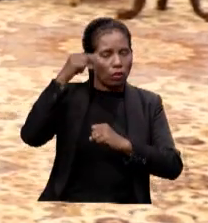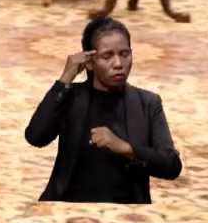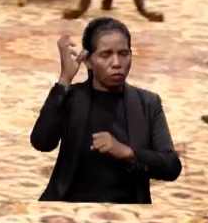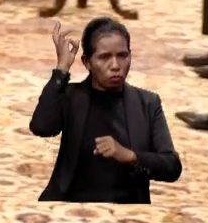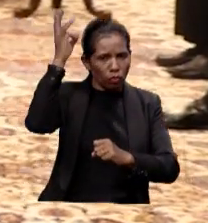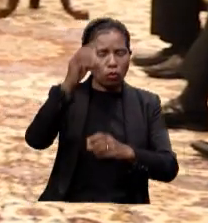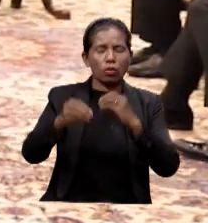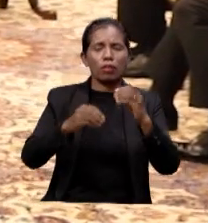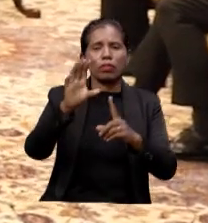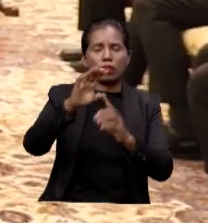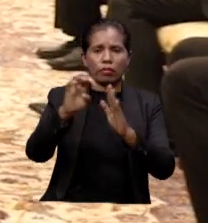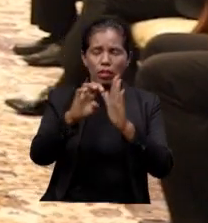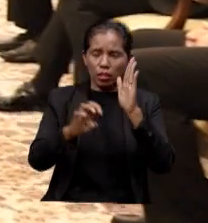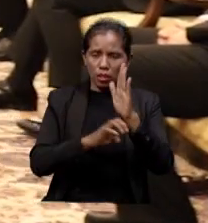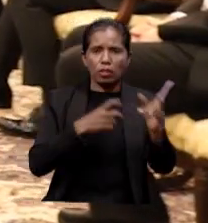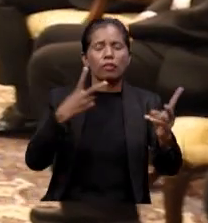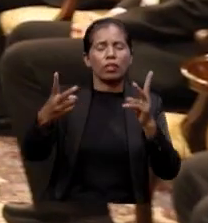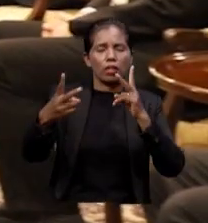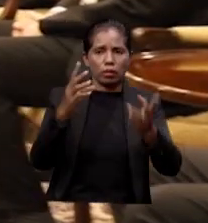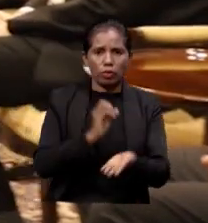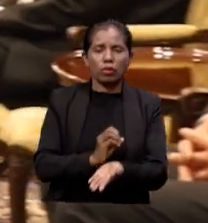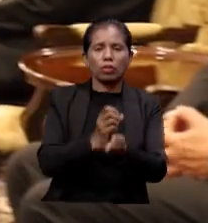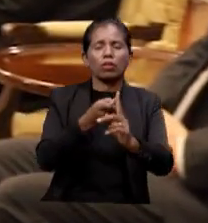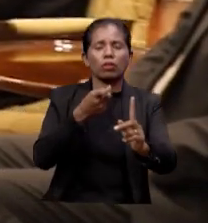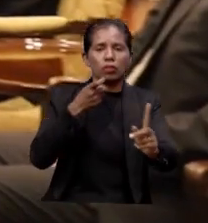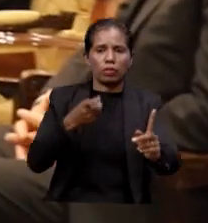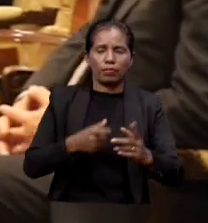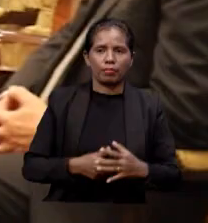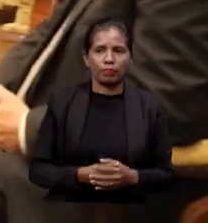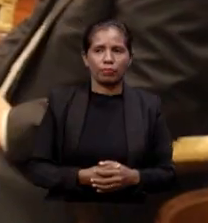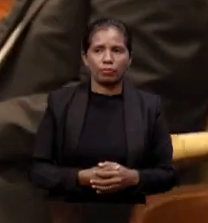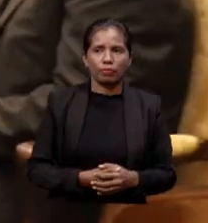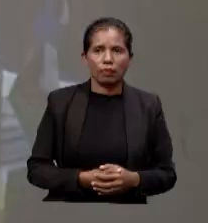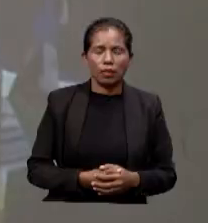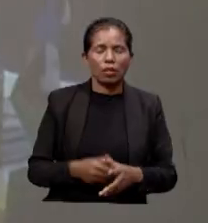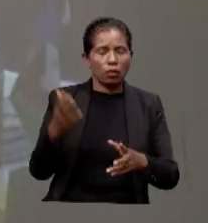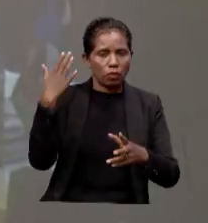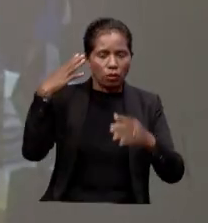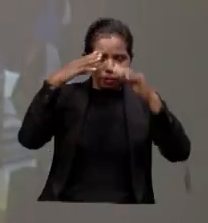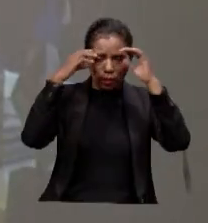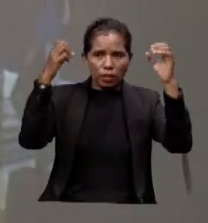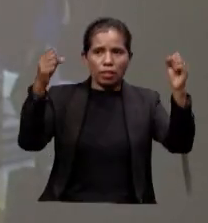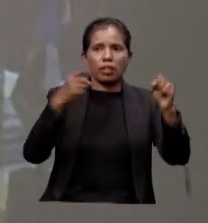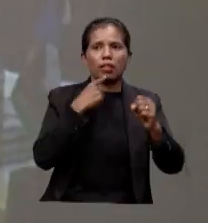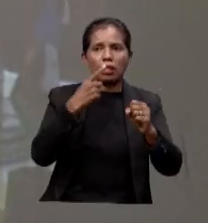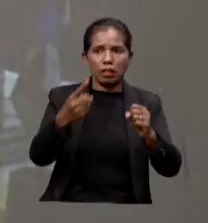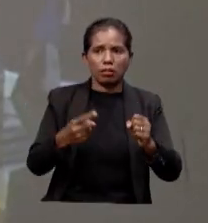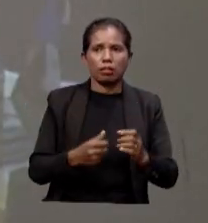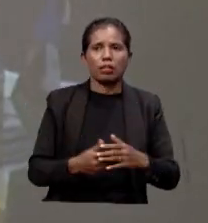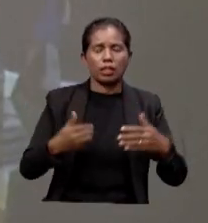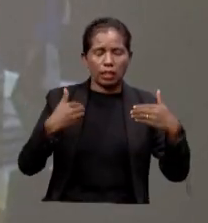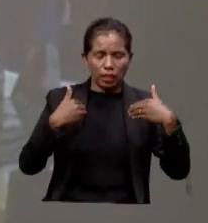vai ser festado em viagem para a Rússia área terrestre. O presidente diz que a